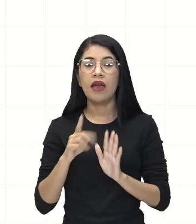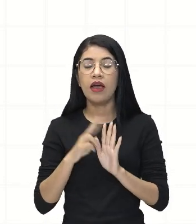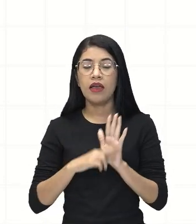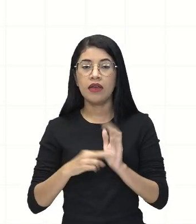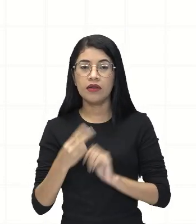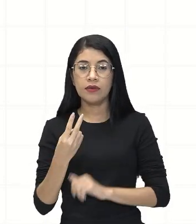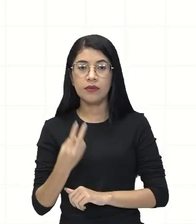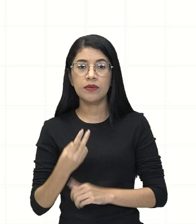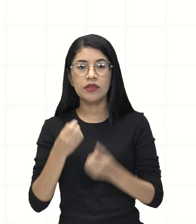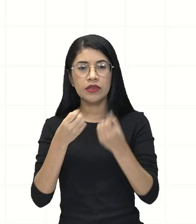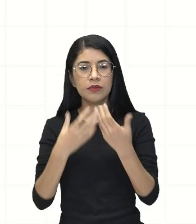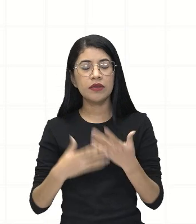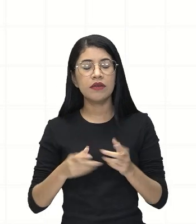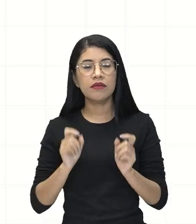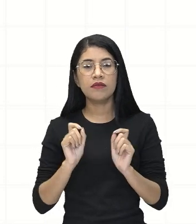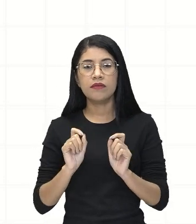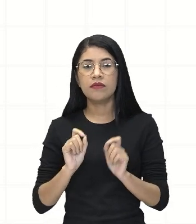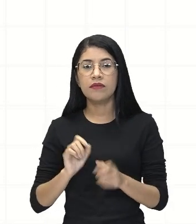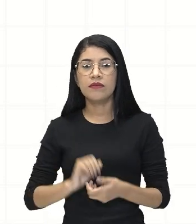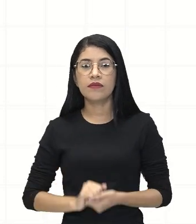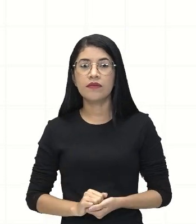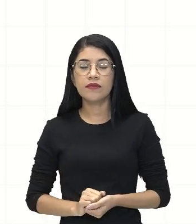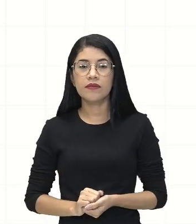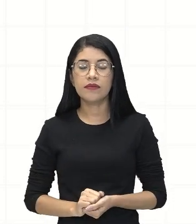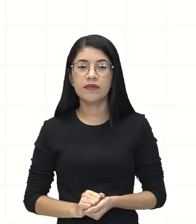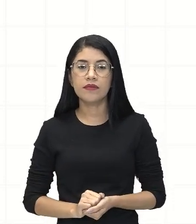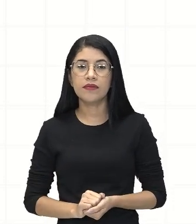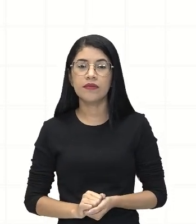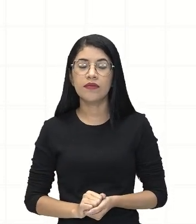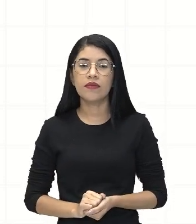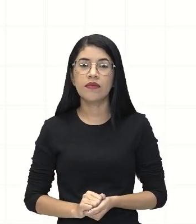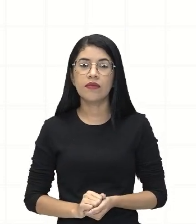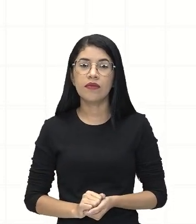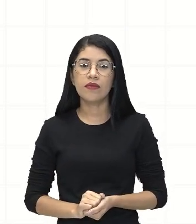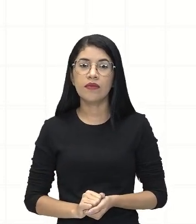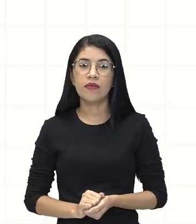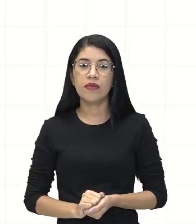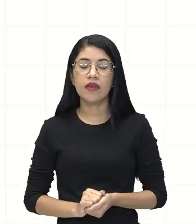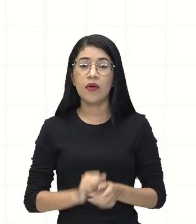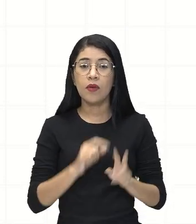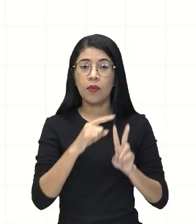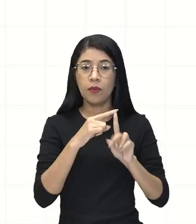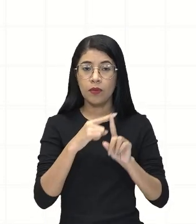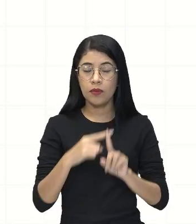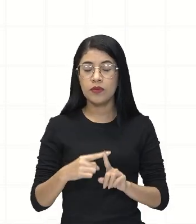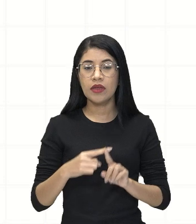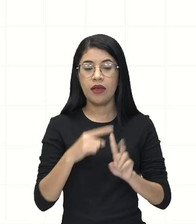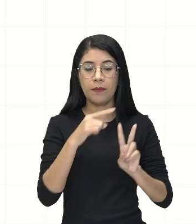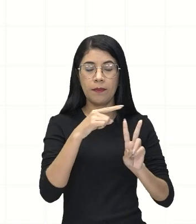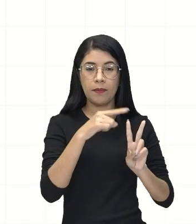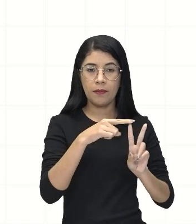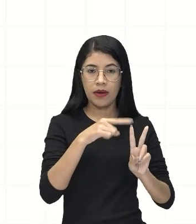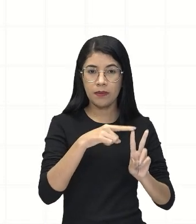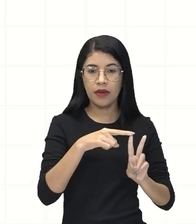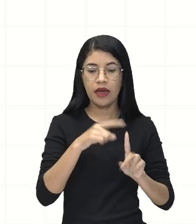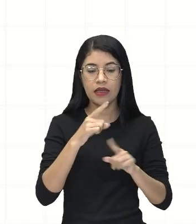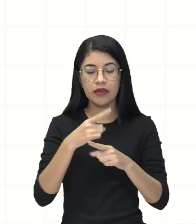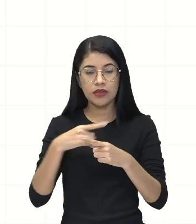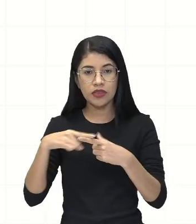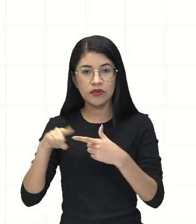diz a propriedade de número 2? Se eu multiplicar e dividir o radical pelo mesmo